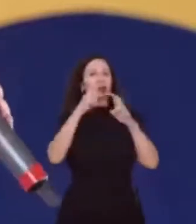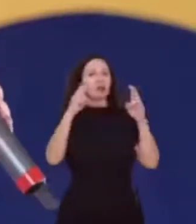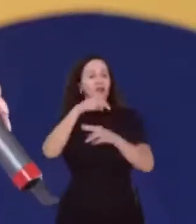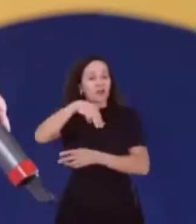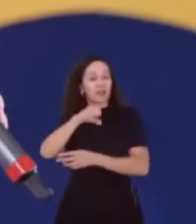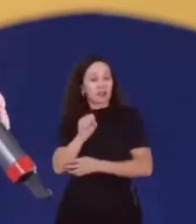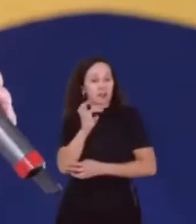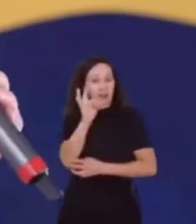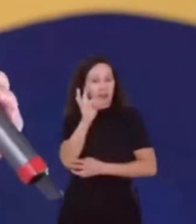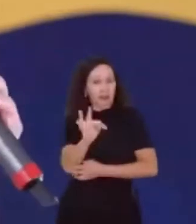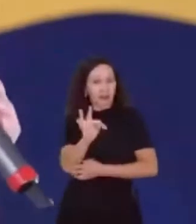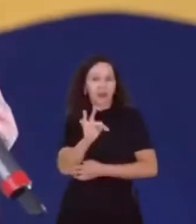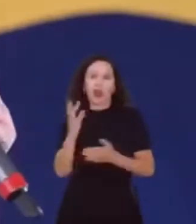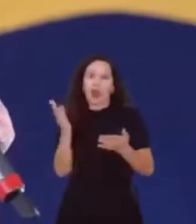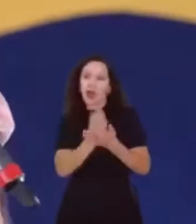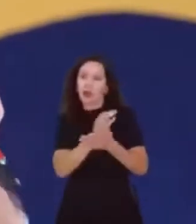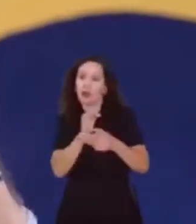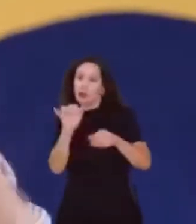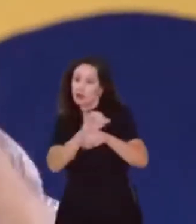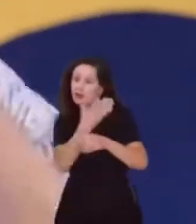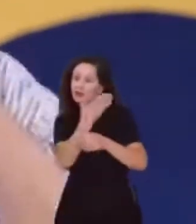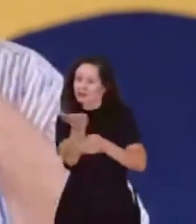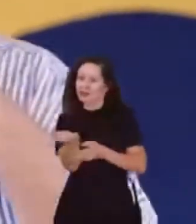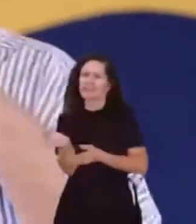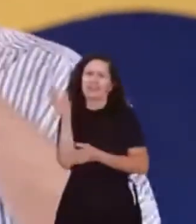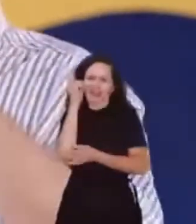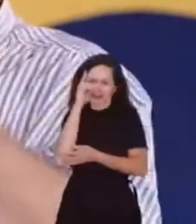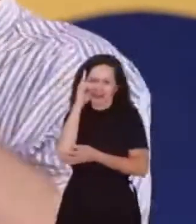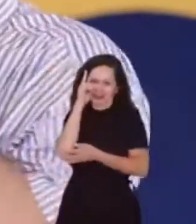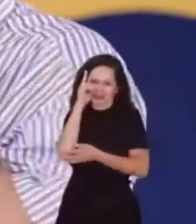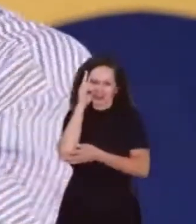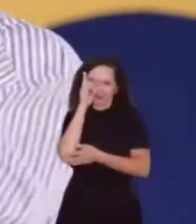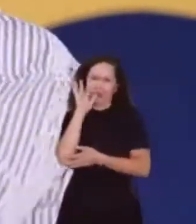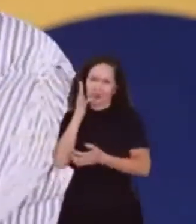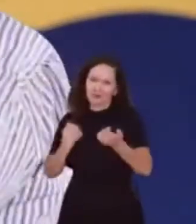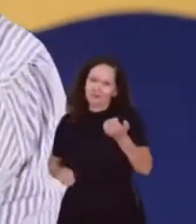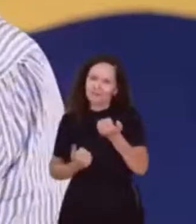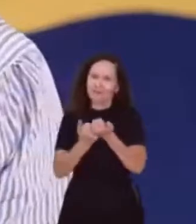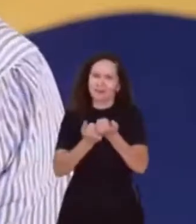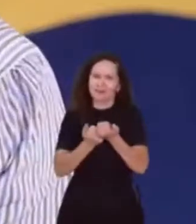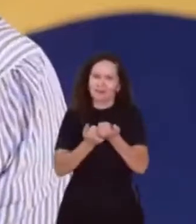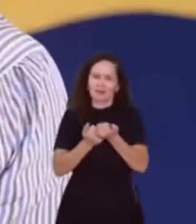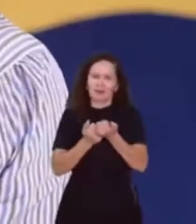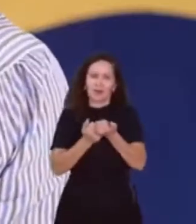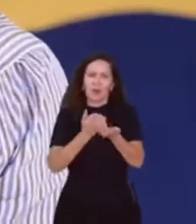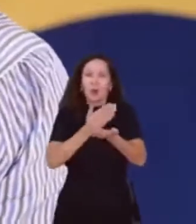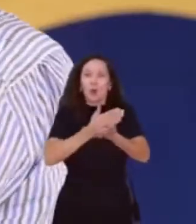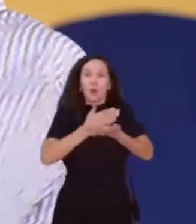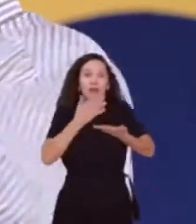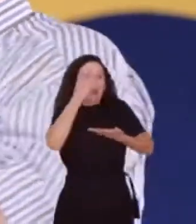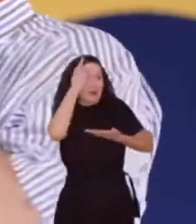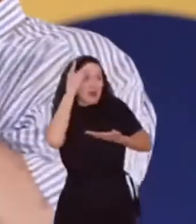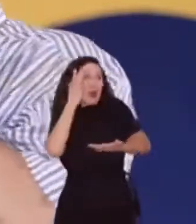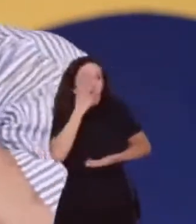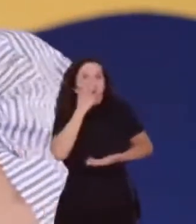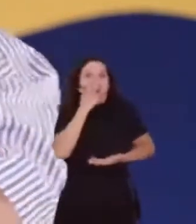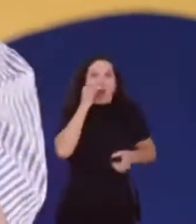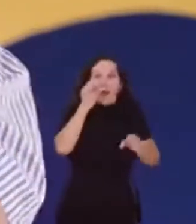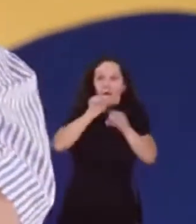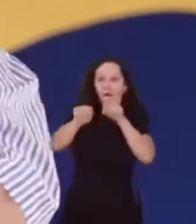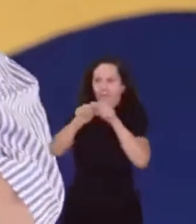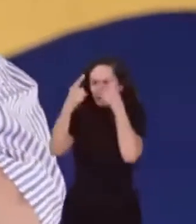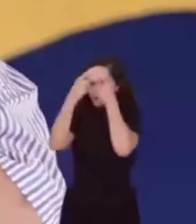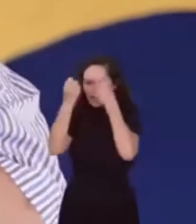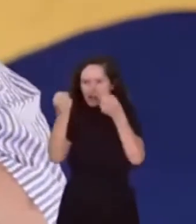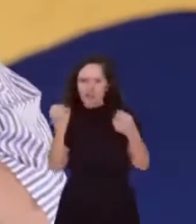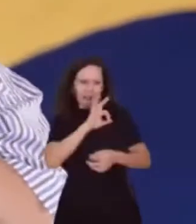medidas que vocês podem lembrar. Escandalizado no começo com a violência da polícia, reuni no quartel